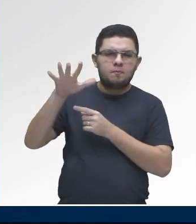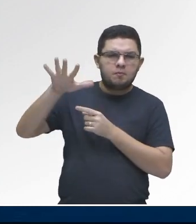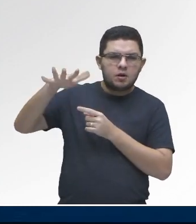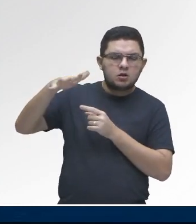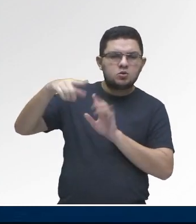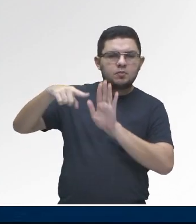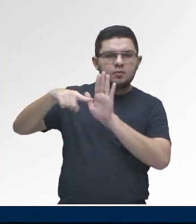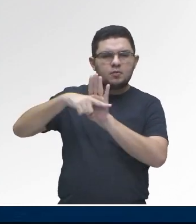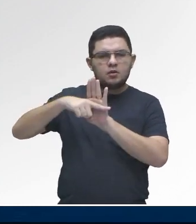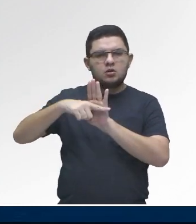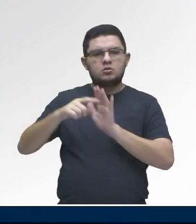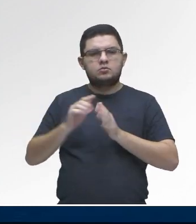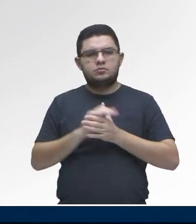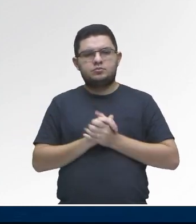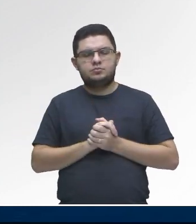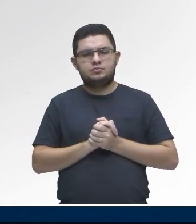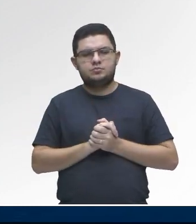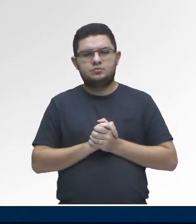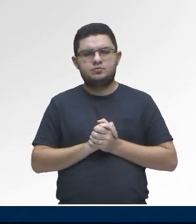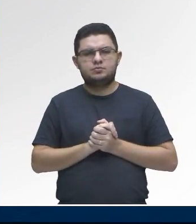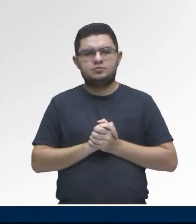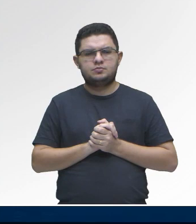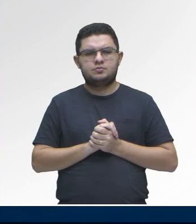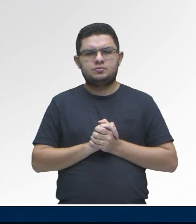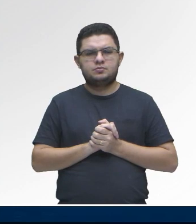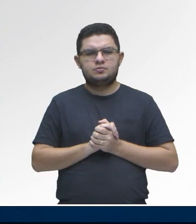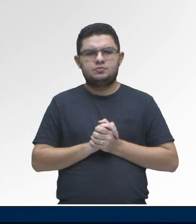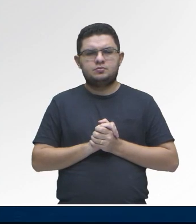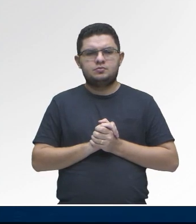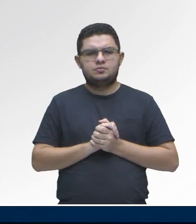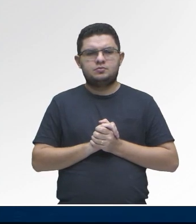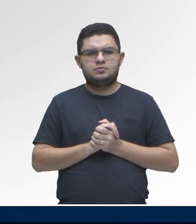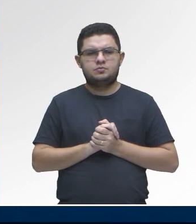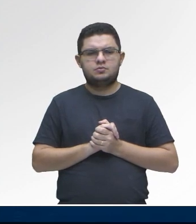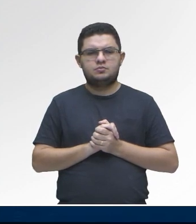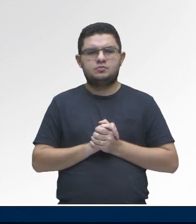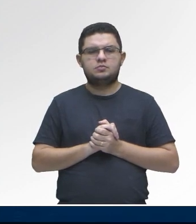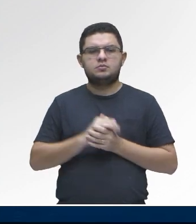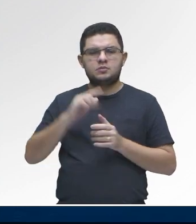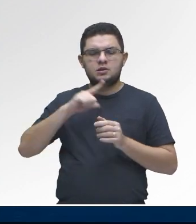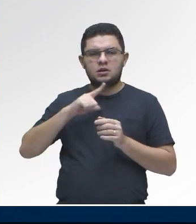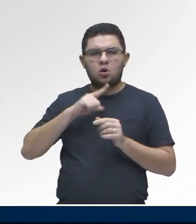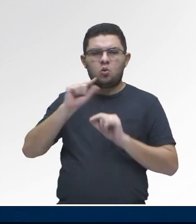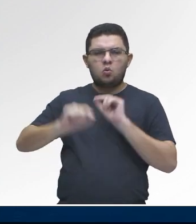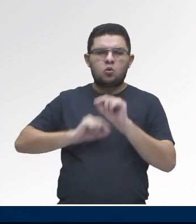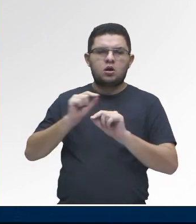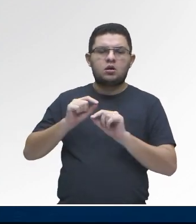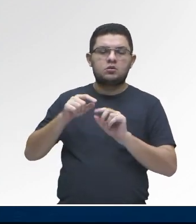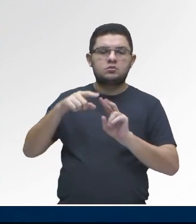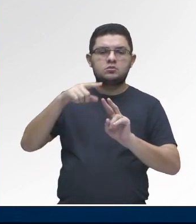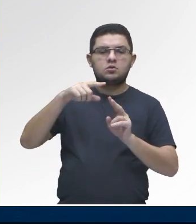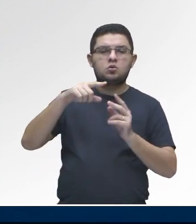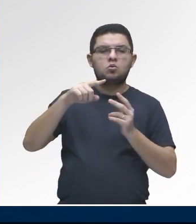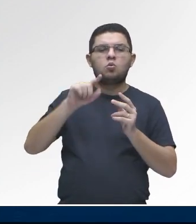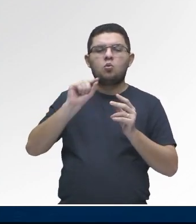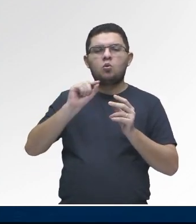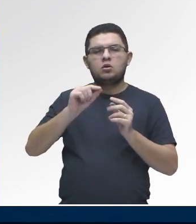raiz, duas casas, dois zeros, 100. Remove a vírgula, vai ficar